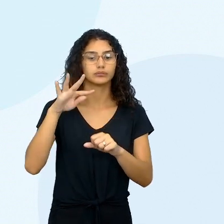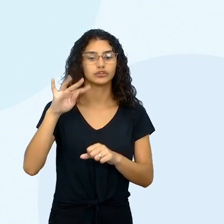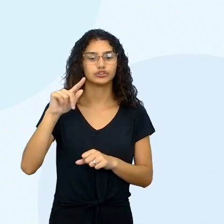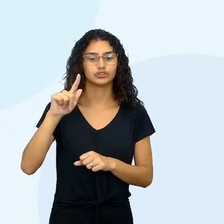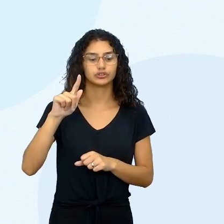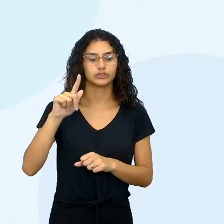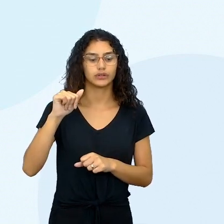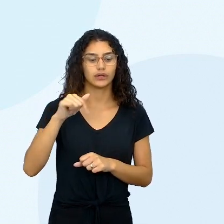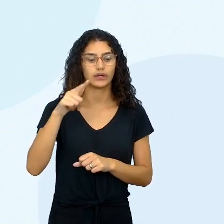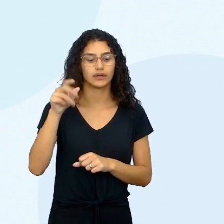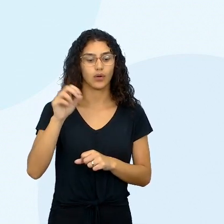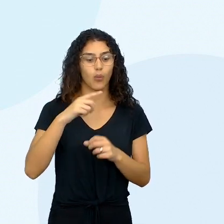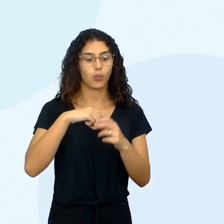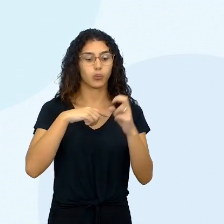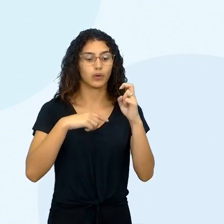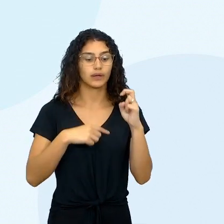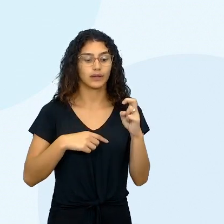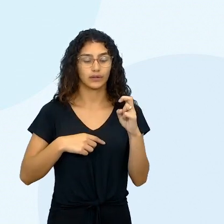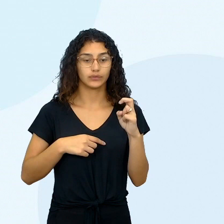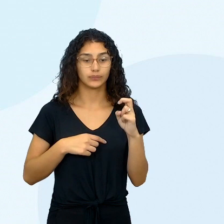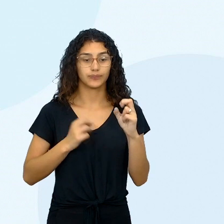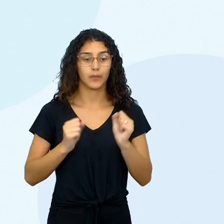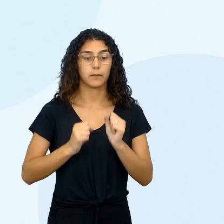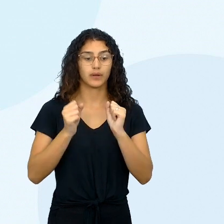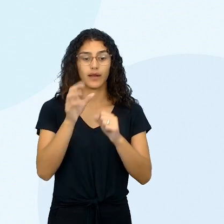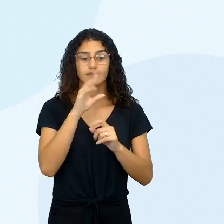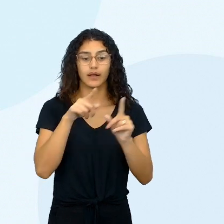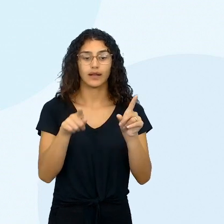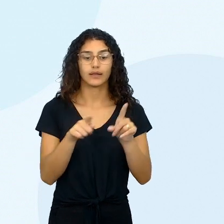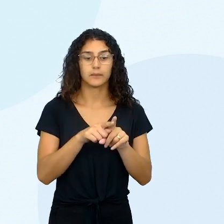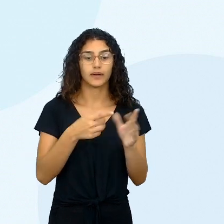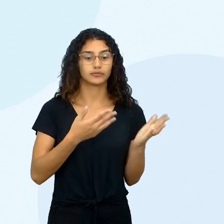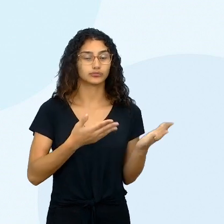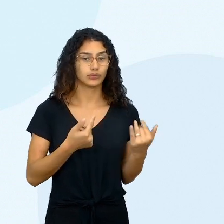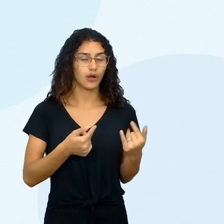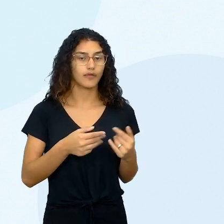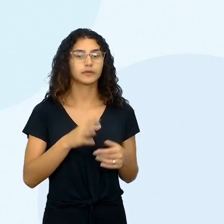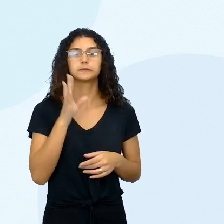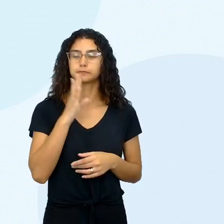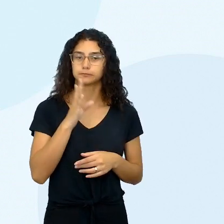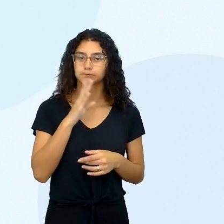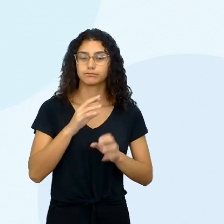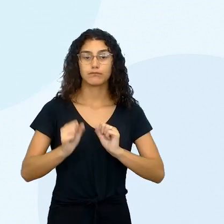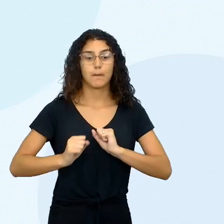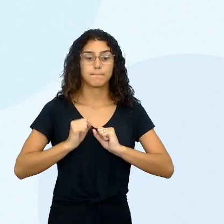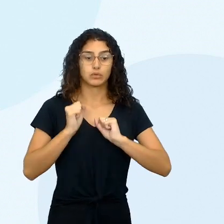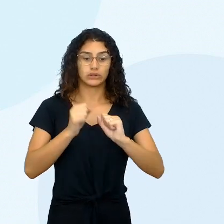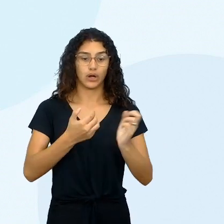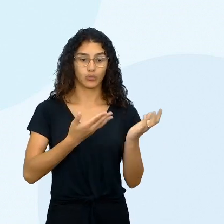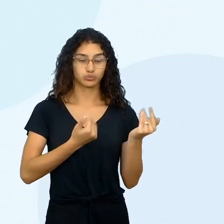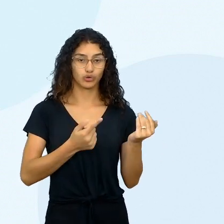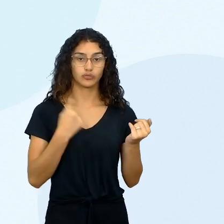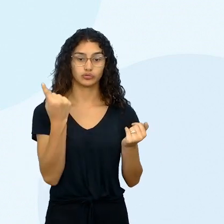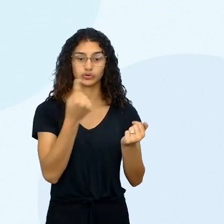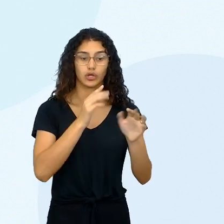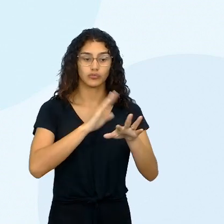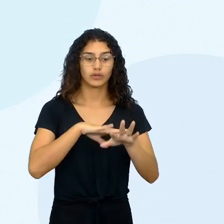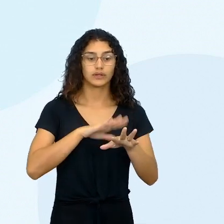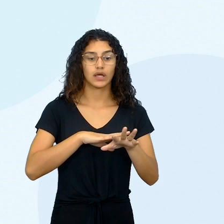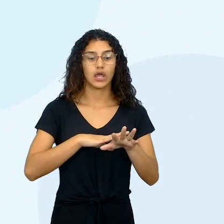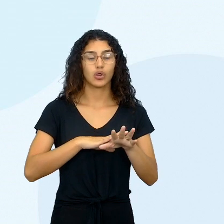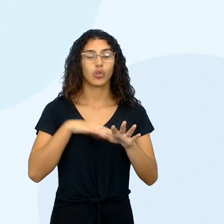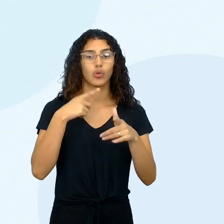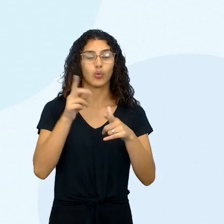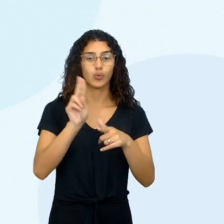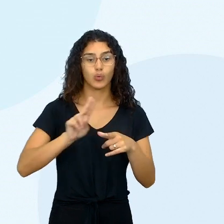O quinto ponto, empoderar, falaram aí na resposta, né? Muito legal, empoderar os nossos jovens no enfrentamento da